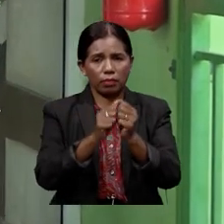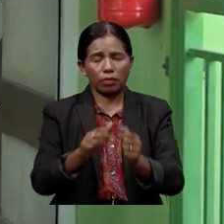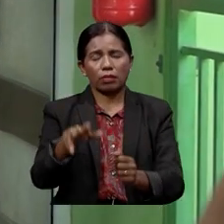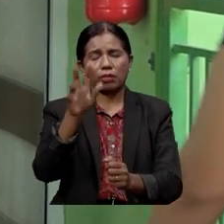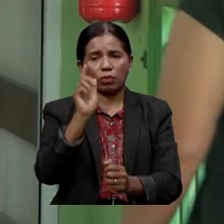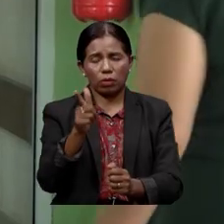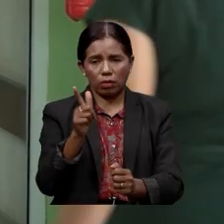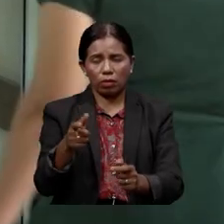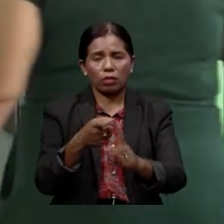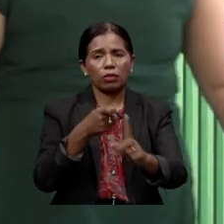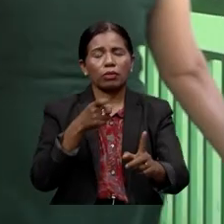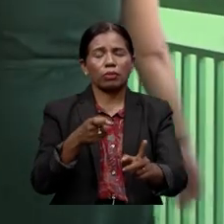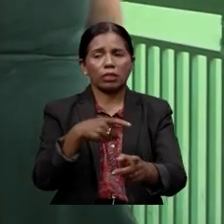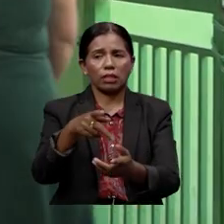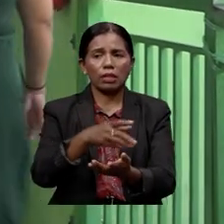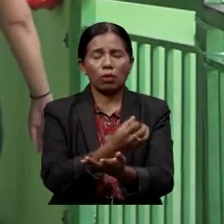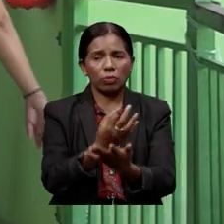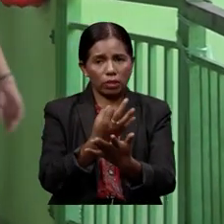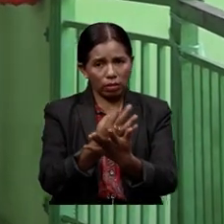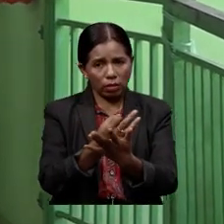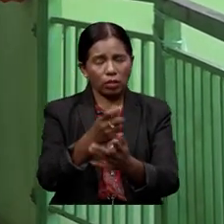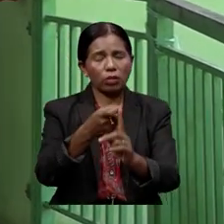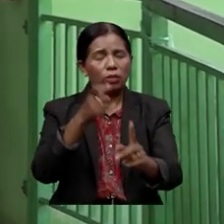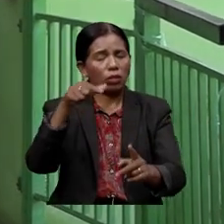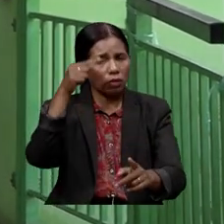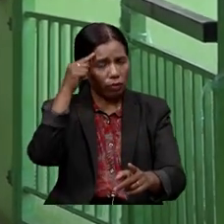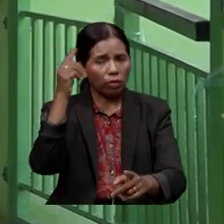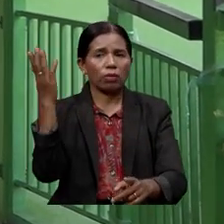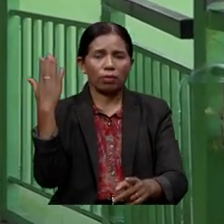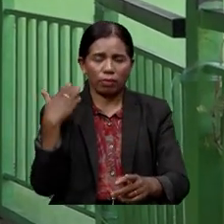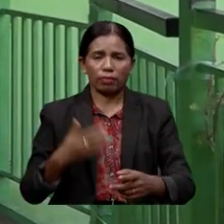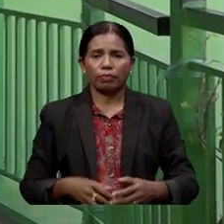Ronulu, o se dívidas, né, tocam Hito, o se governo anterior. Tito Silva, Ziemen.